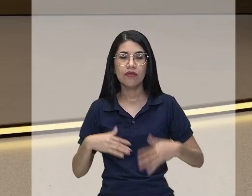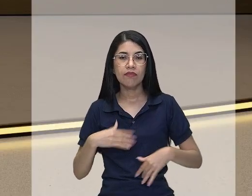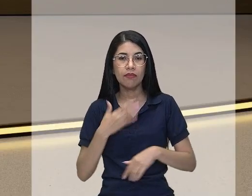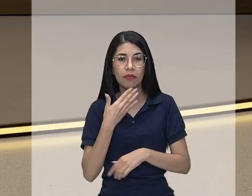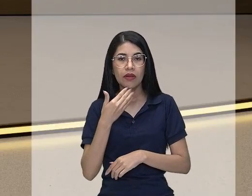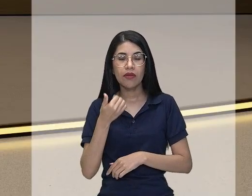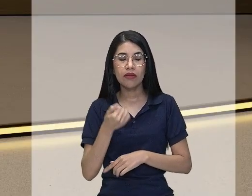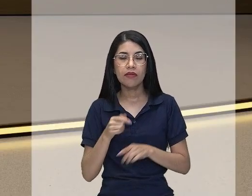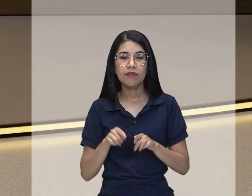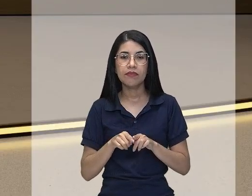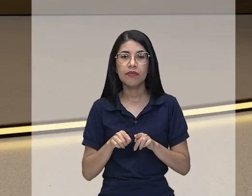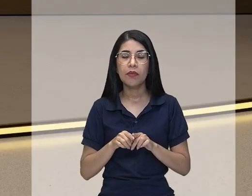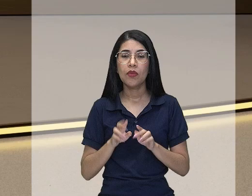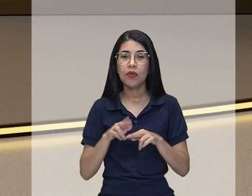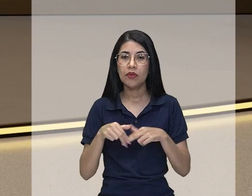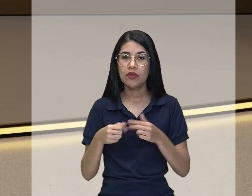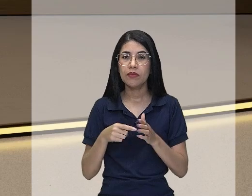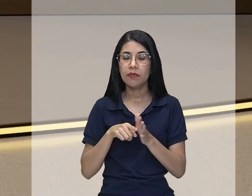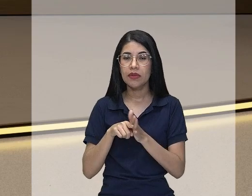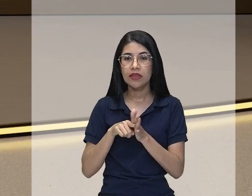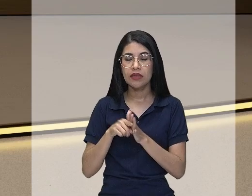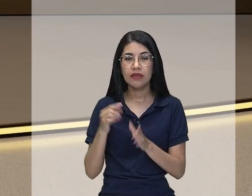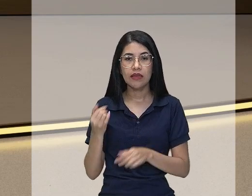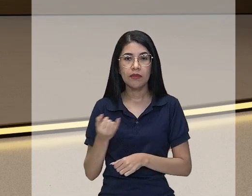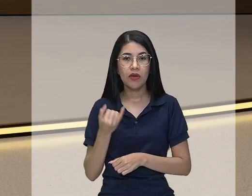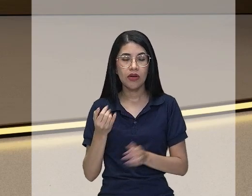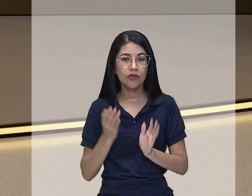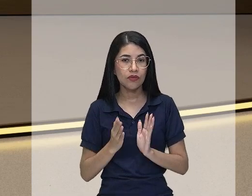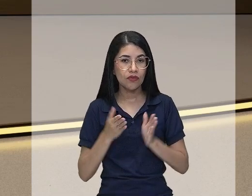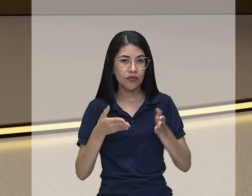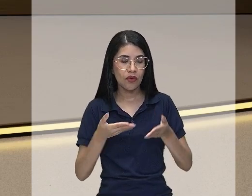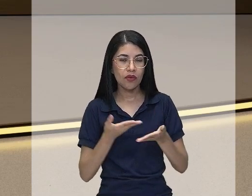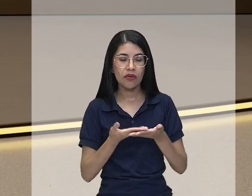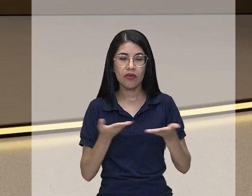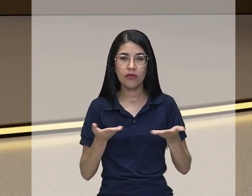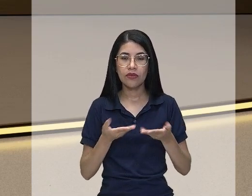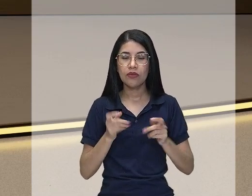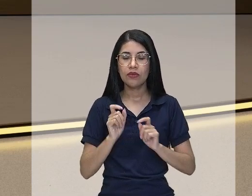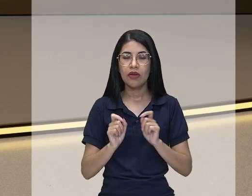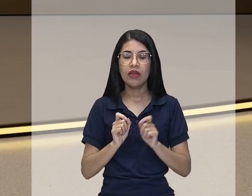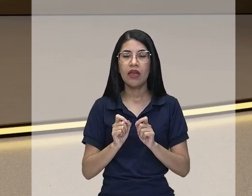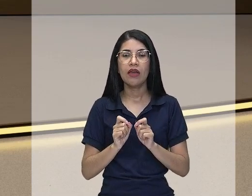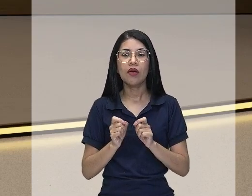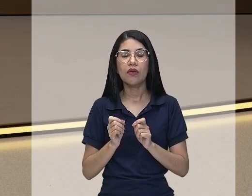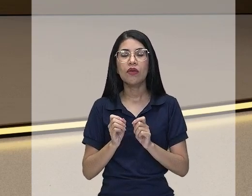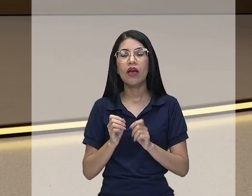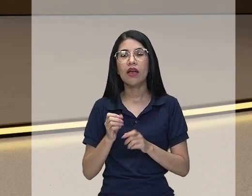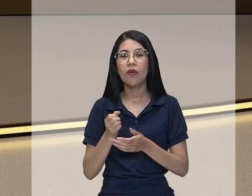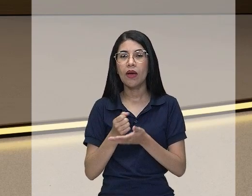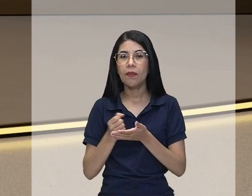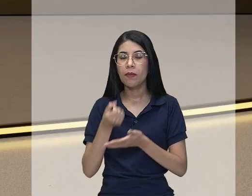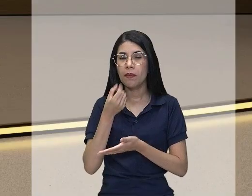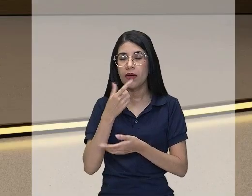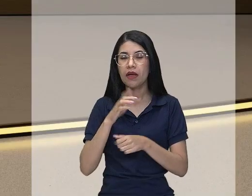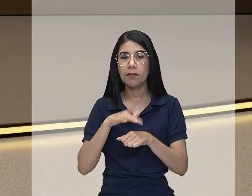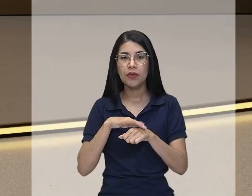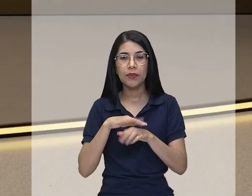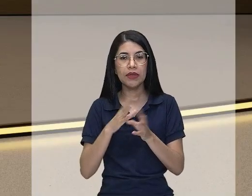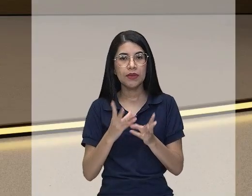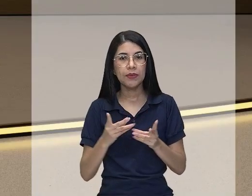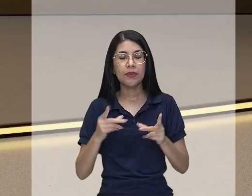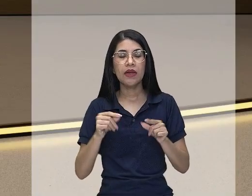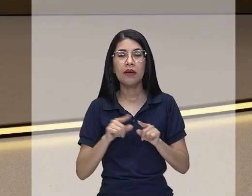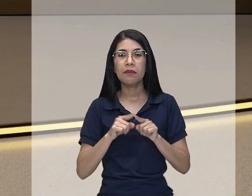é importante o estudo. A gente vai voltar a nossa aula mais ali para os fins medicinais, né? Doenças, mas